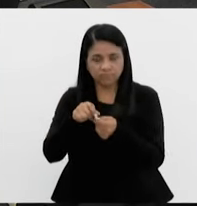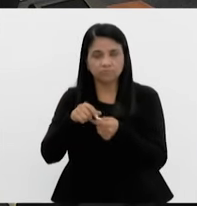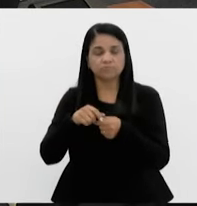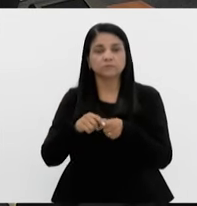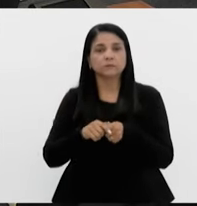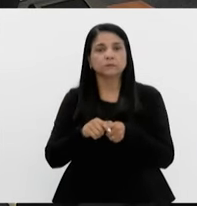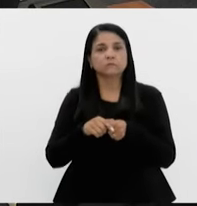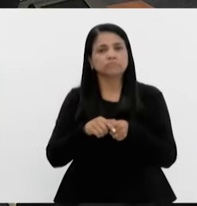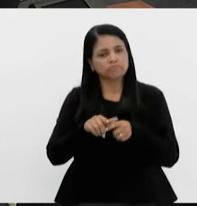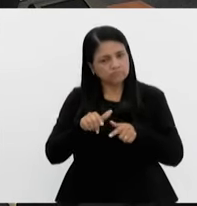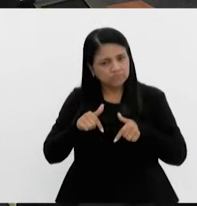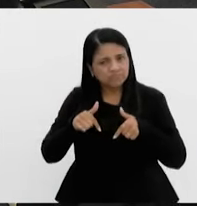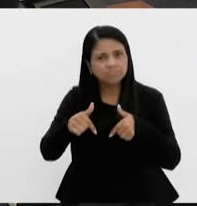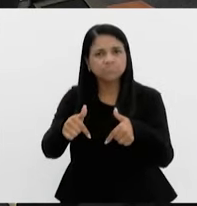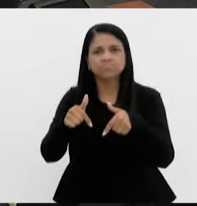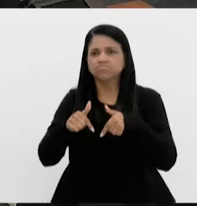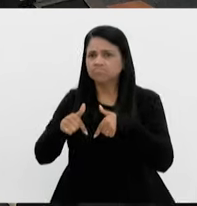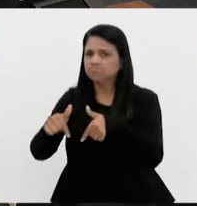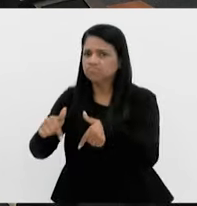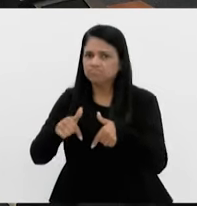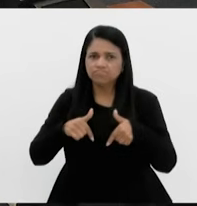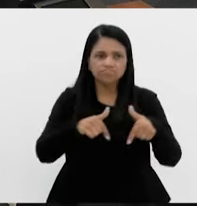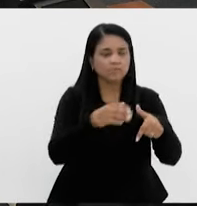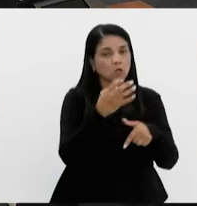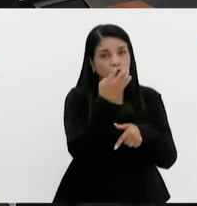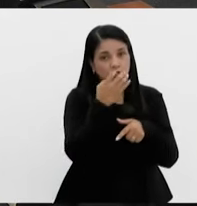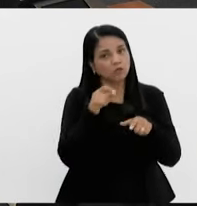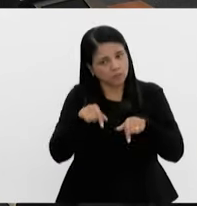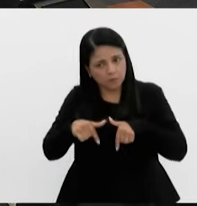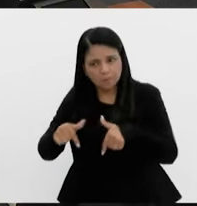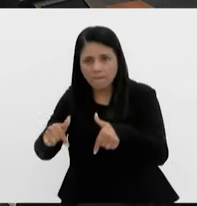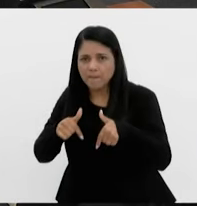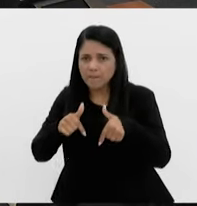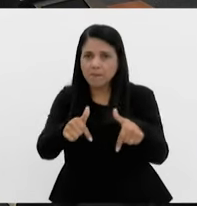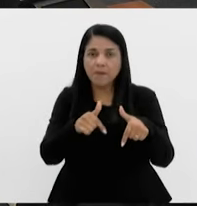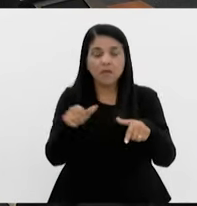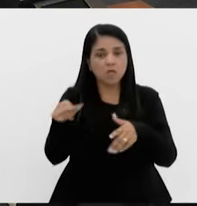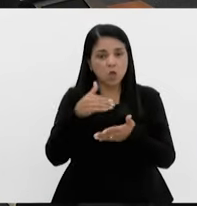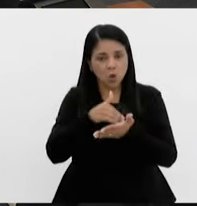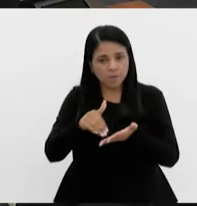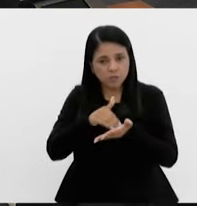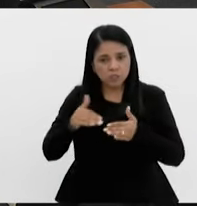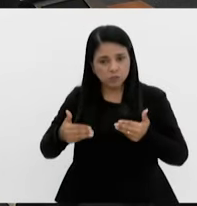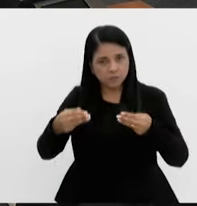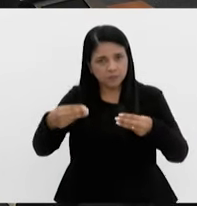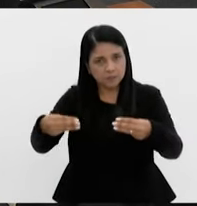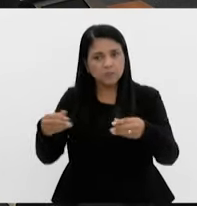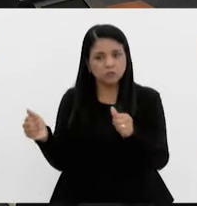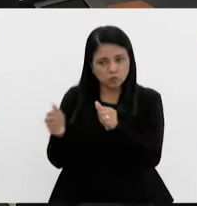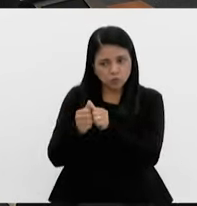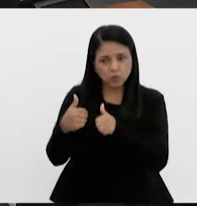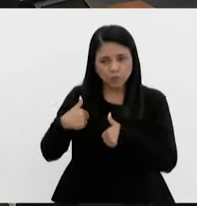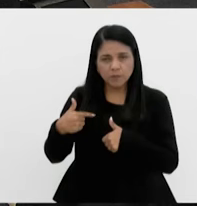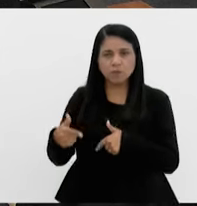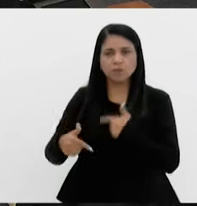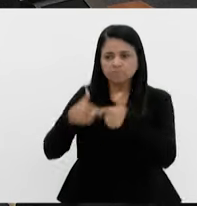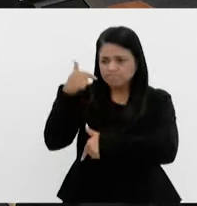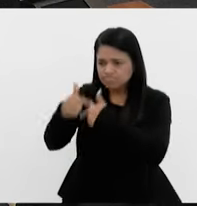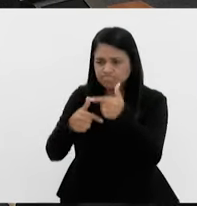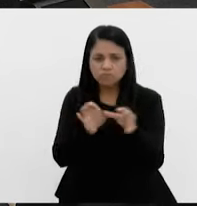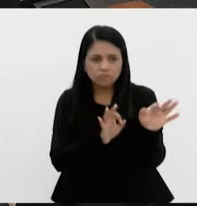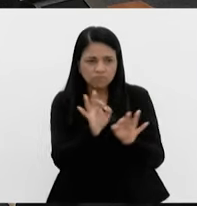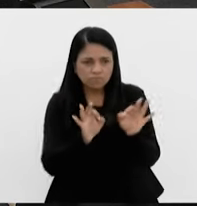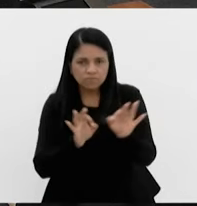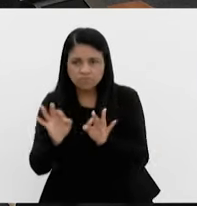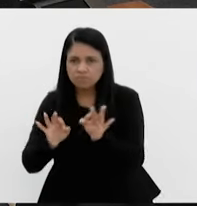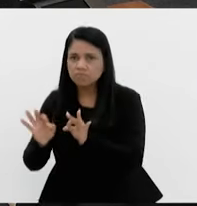muito racional quando eu fui Ministro em Brasília ele foi para lá e com os coronéis do exército organizou as grandes operações